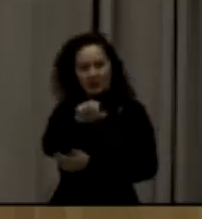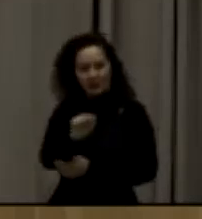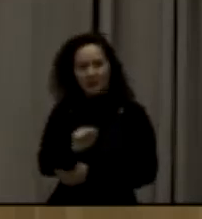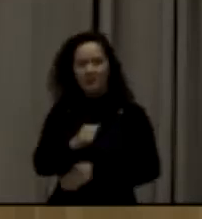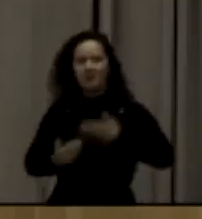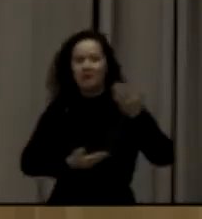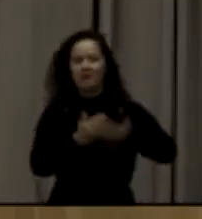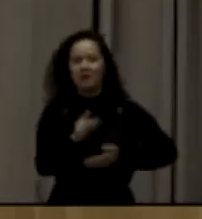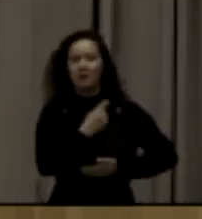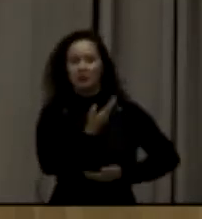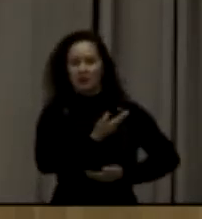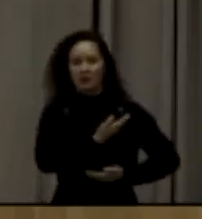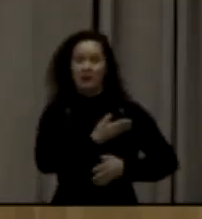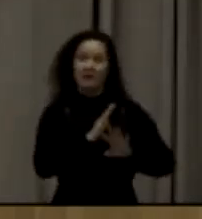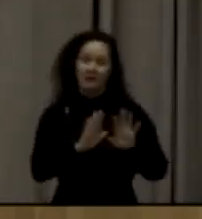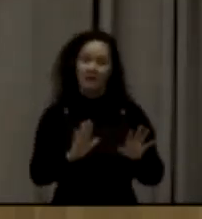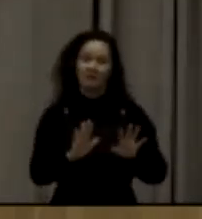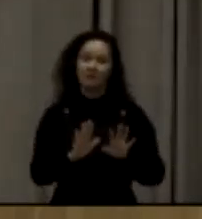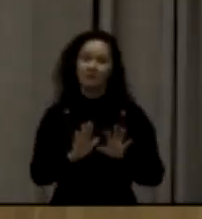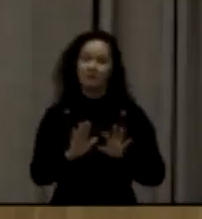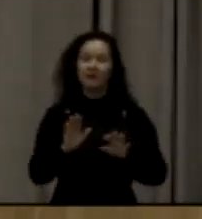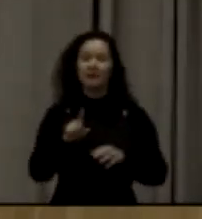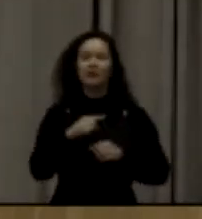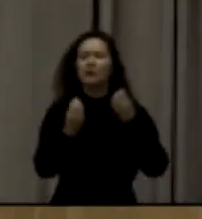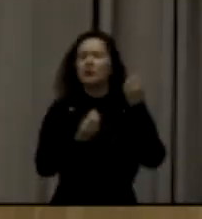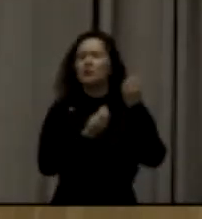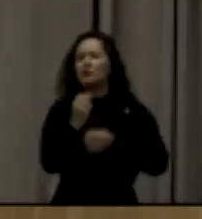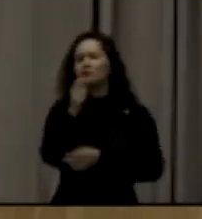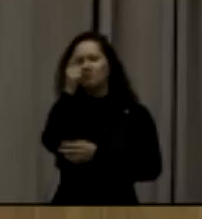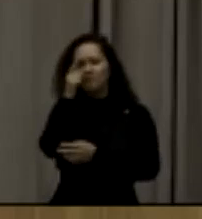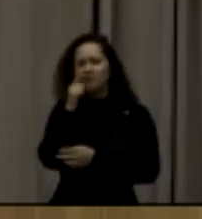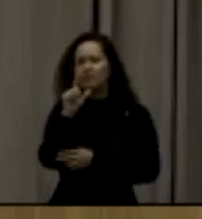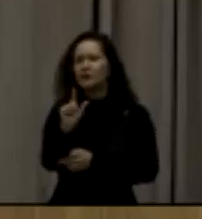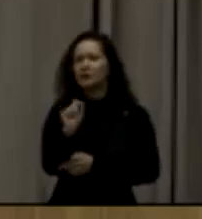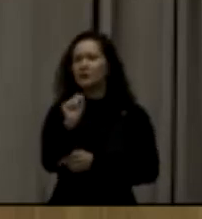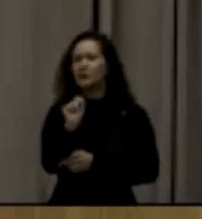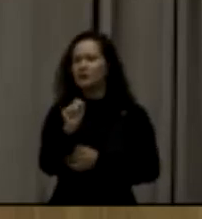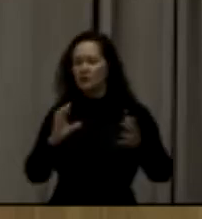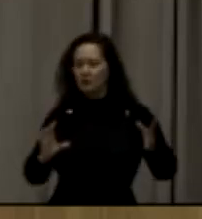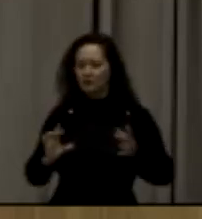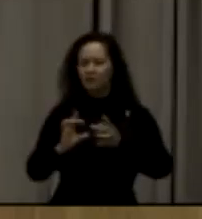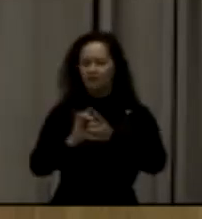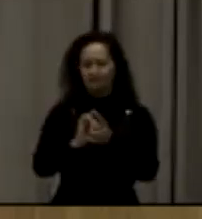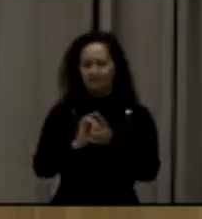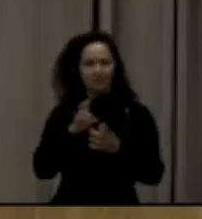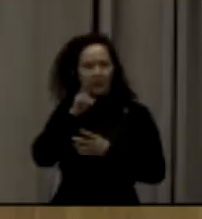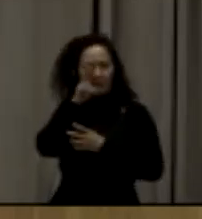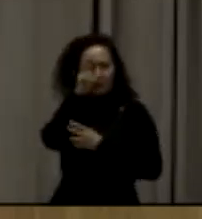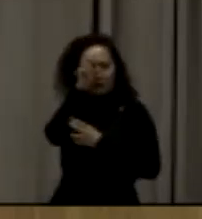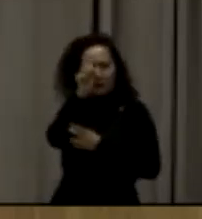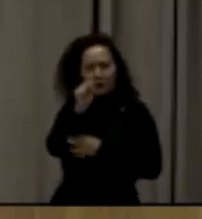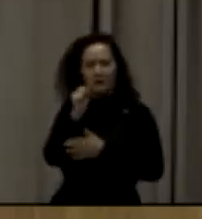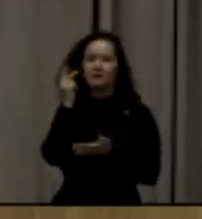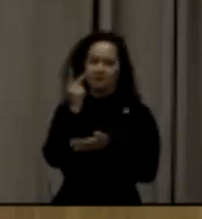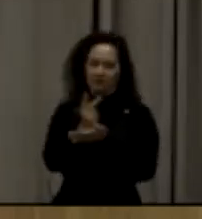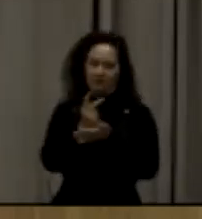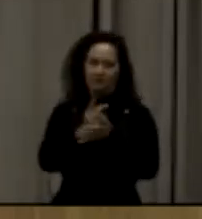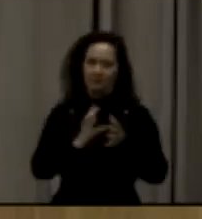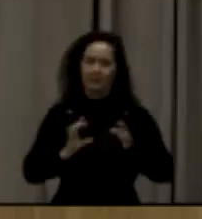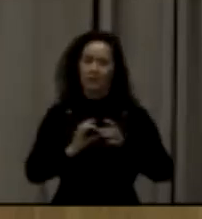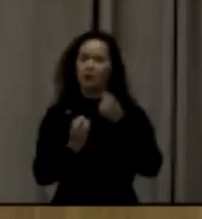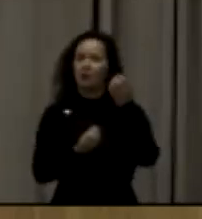foi tratado pelo nosso colega. Bom, mas a palavra seria como nós conseguiremos uma sinergia, sincronia, sinergia mesmo. Como